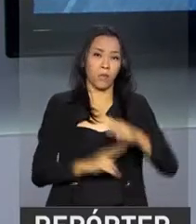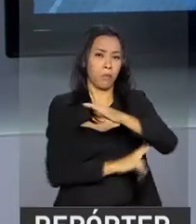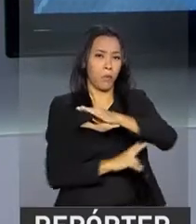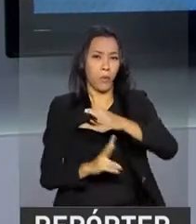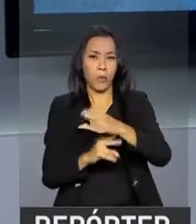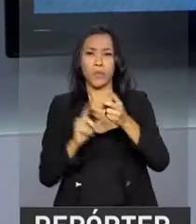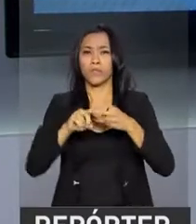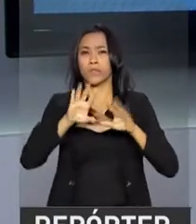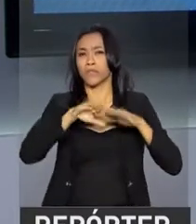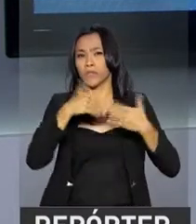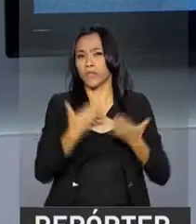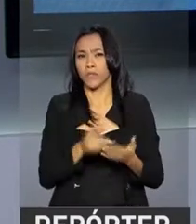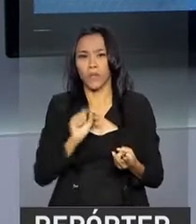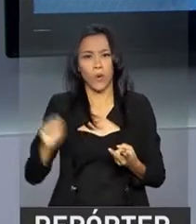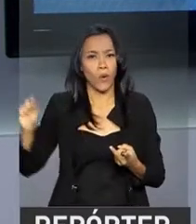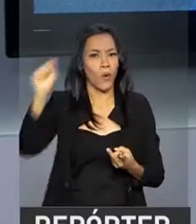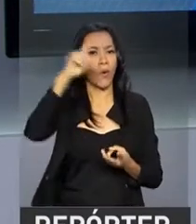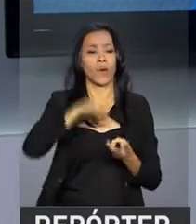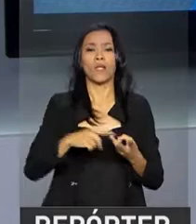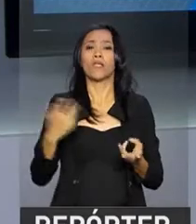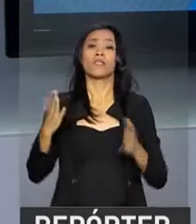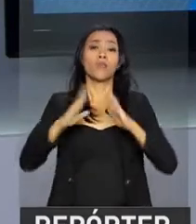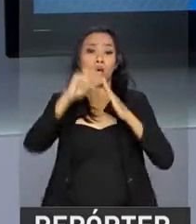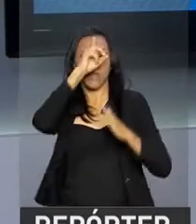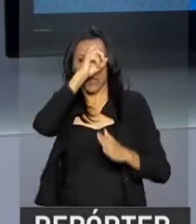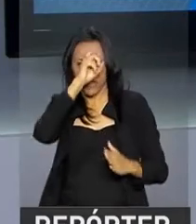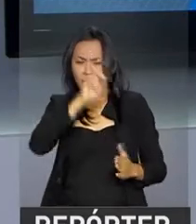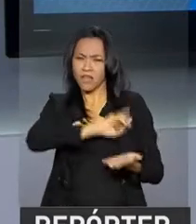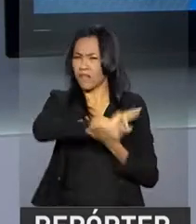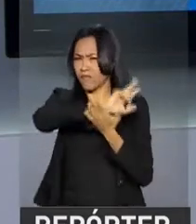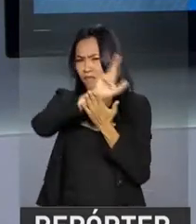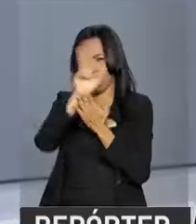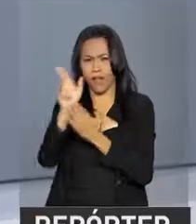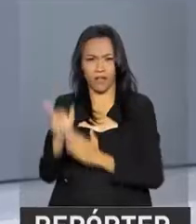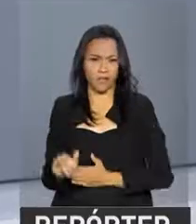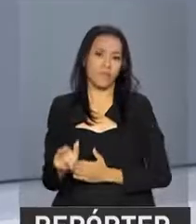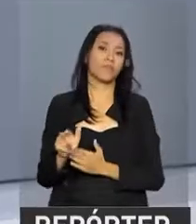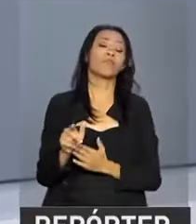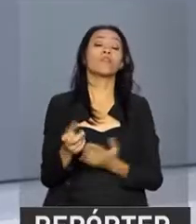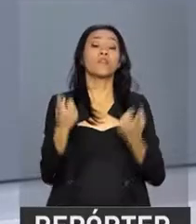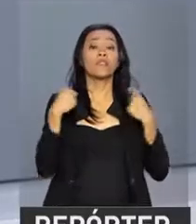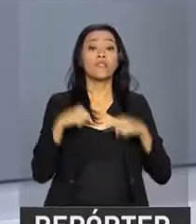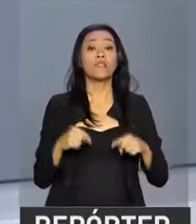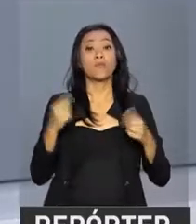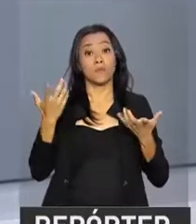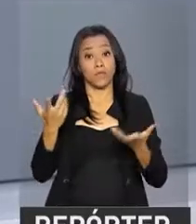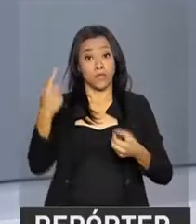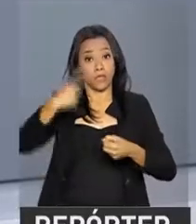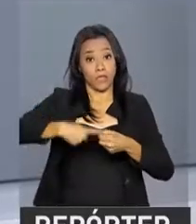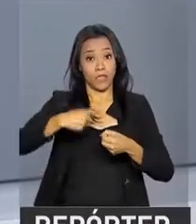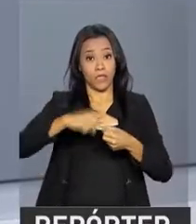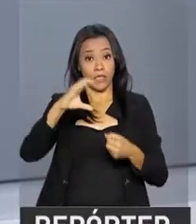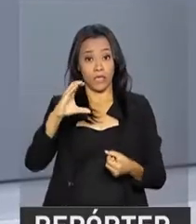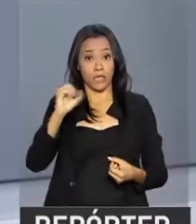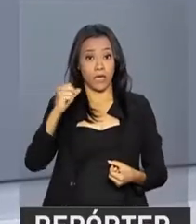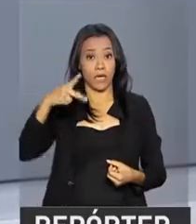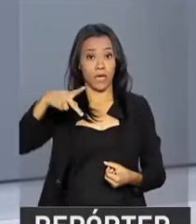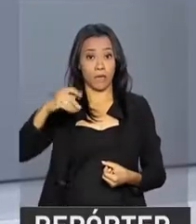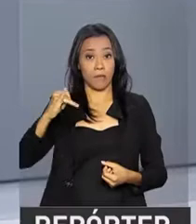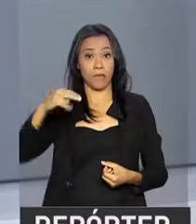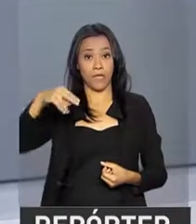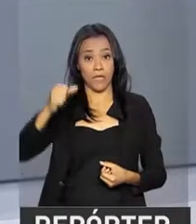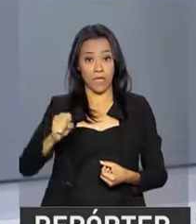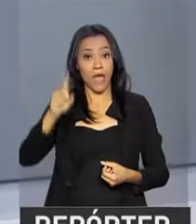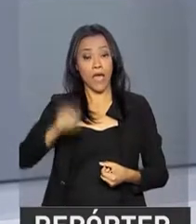centros de saúde e outros projetos nas mais diversas áreas. Em Campinas, uma das obras retomadas é o projeto